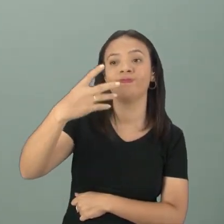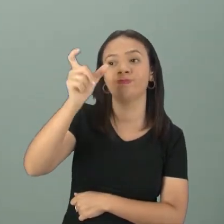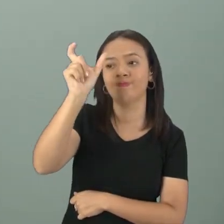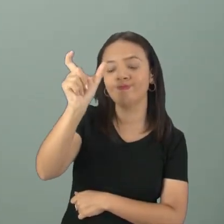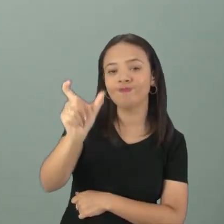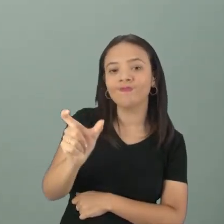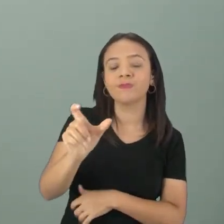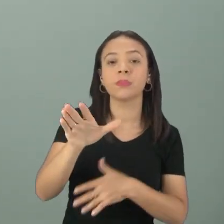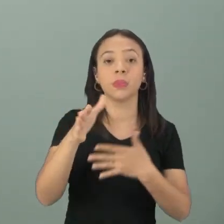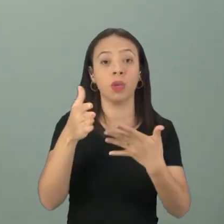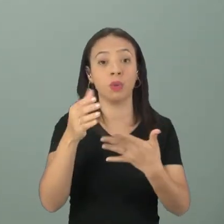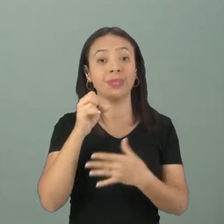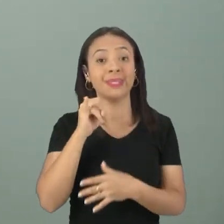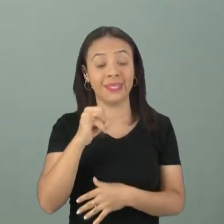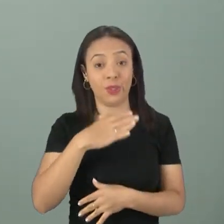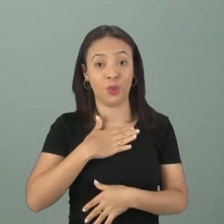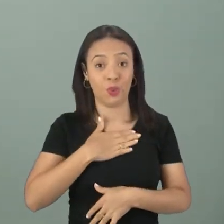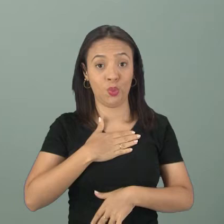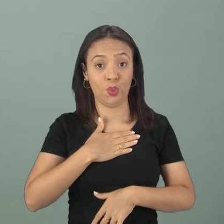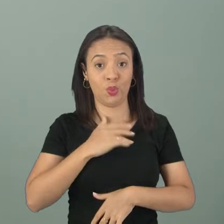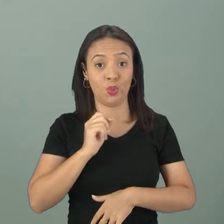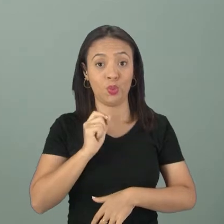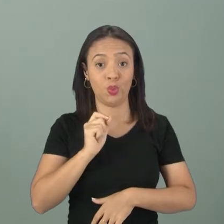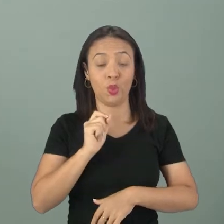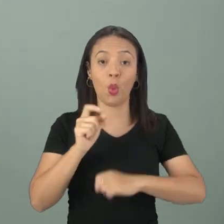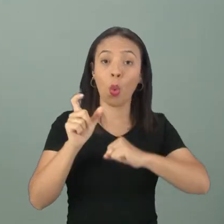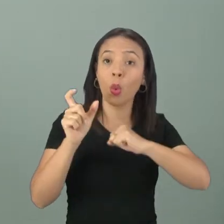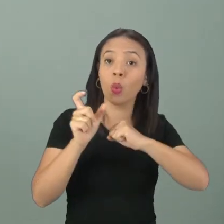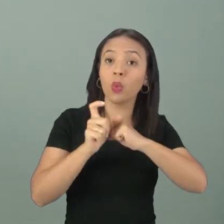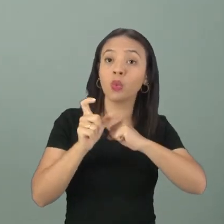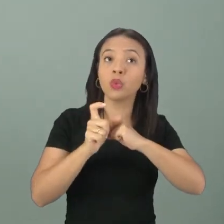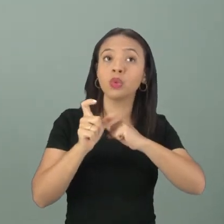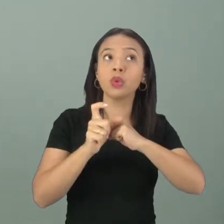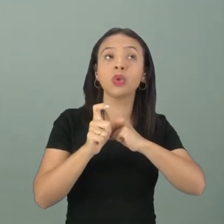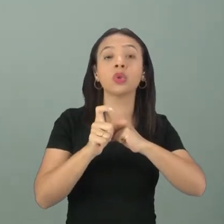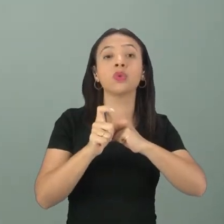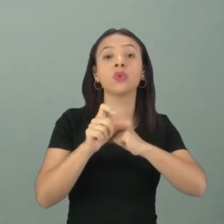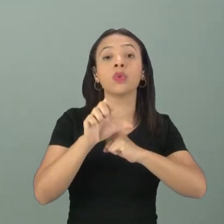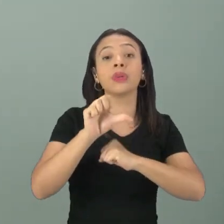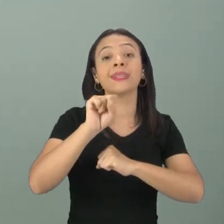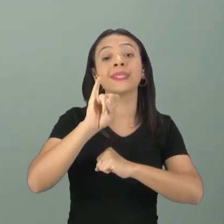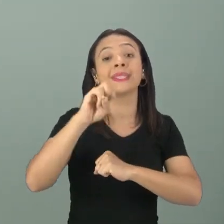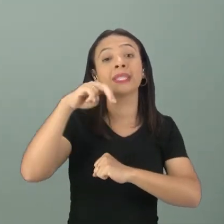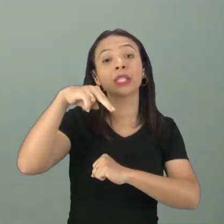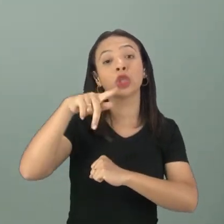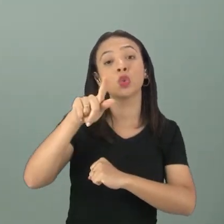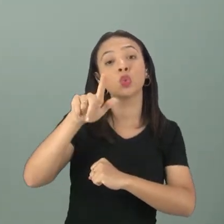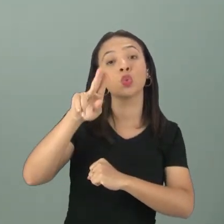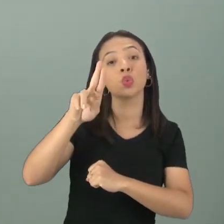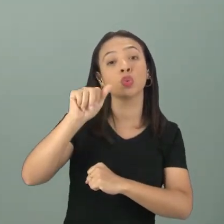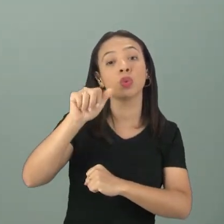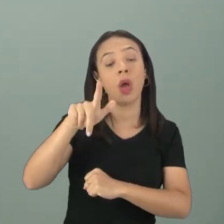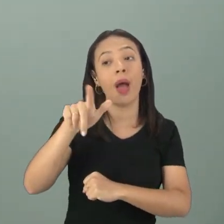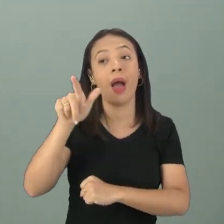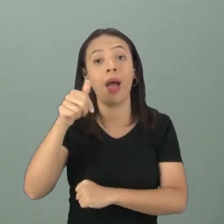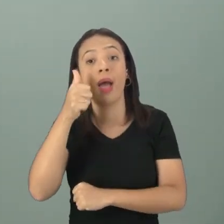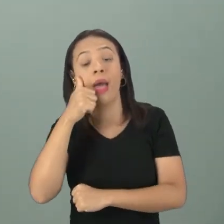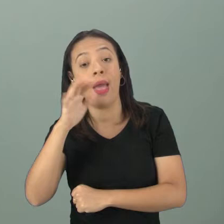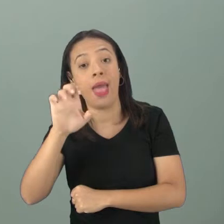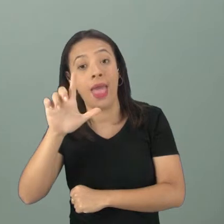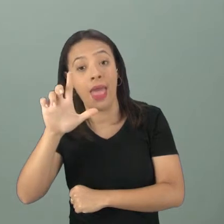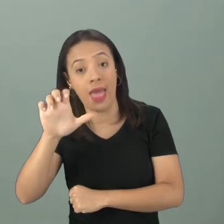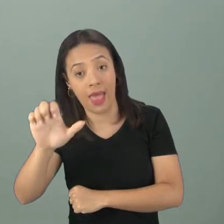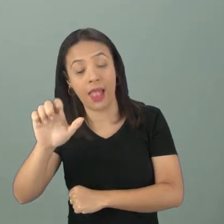singular. Então, quando o meu sujeito for esse aqui, ó, singular, ele ou ela, você